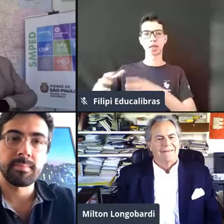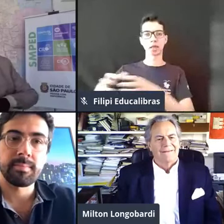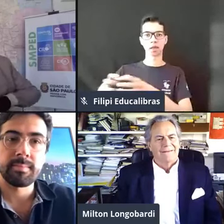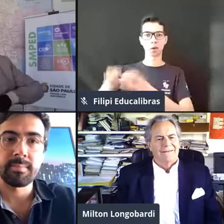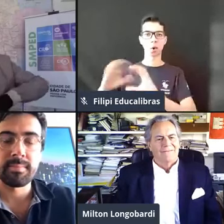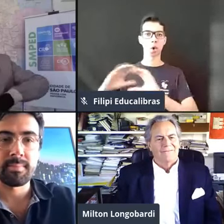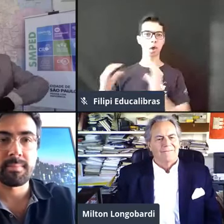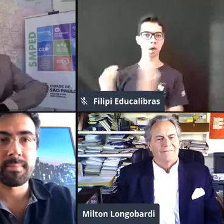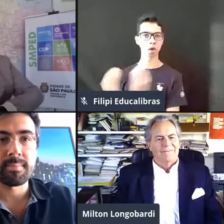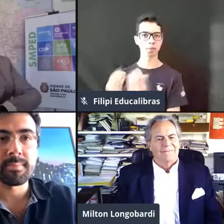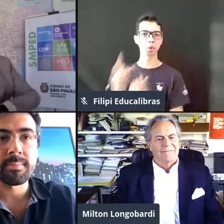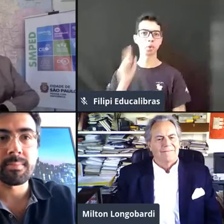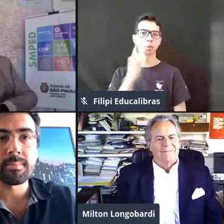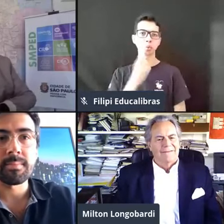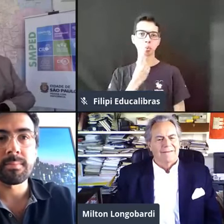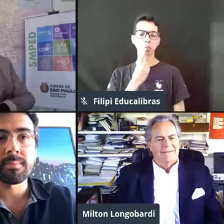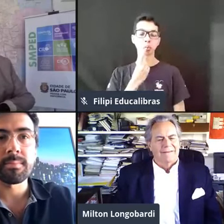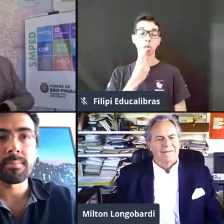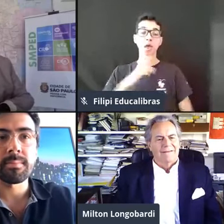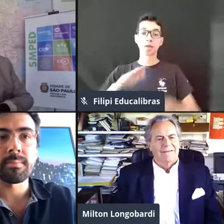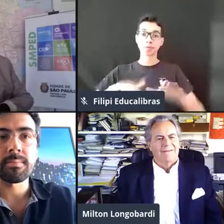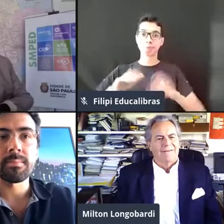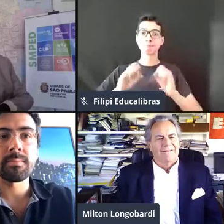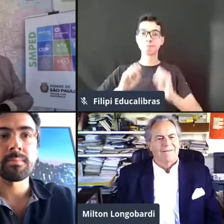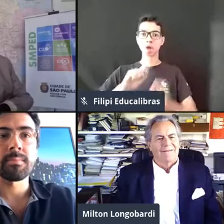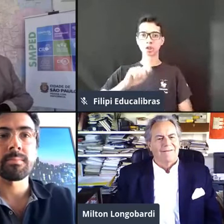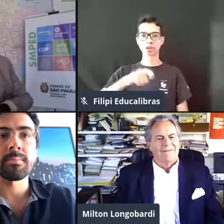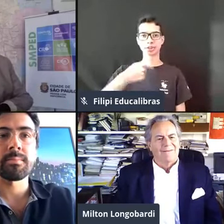que podem dar um sinal para você.